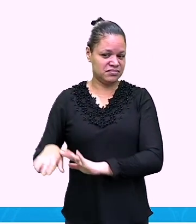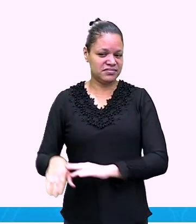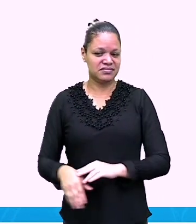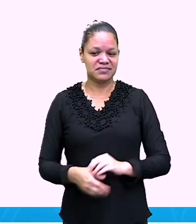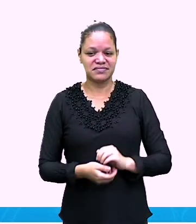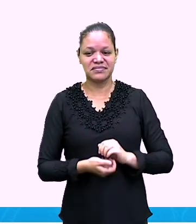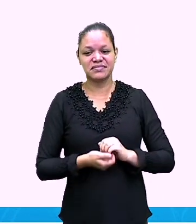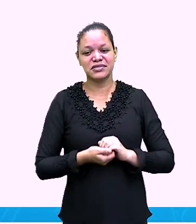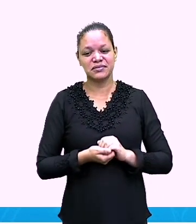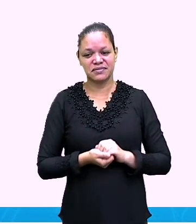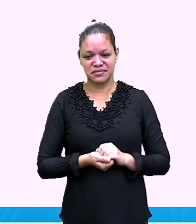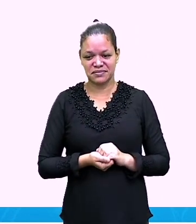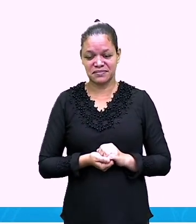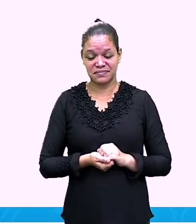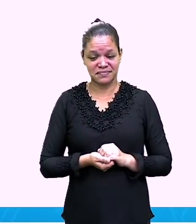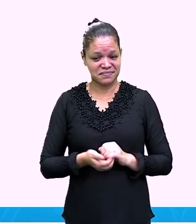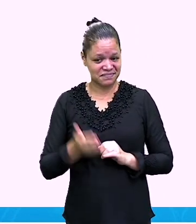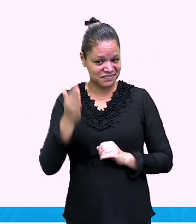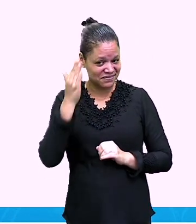de